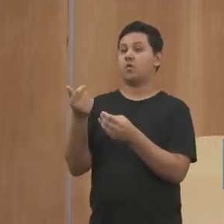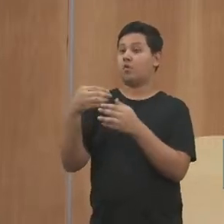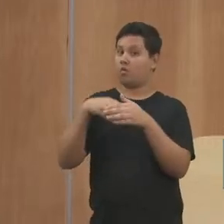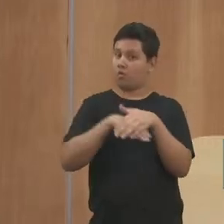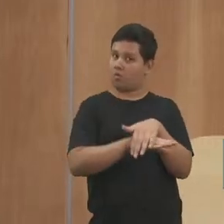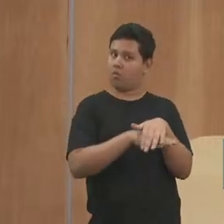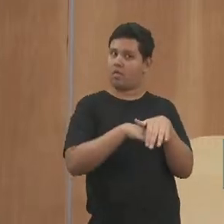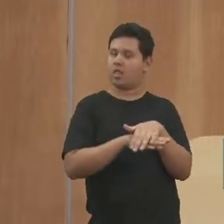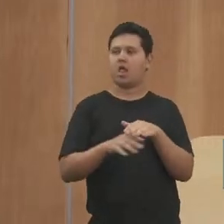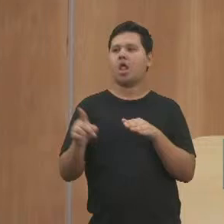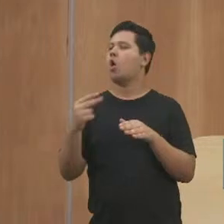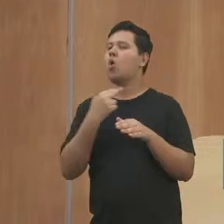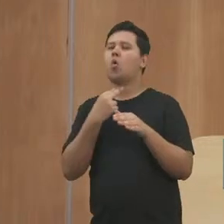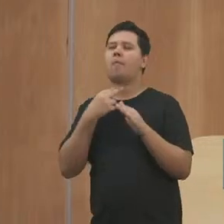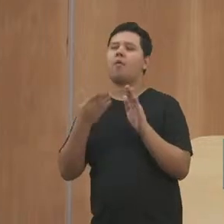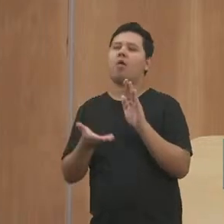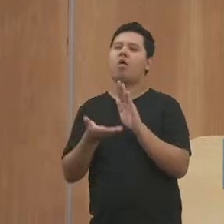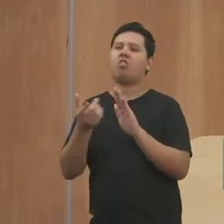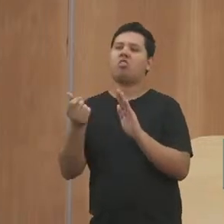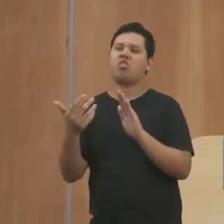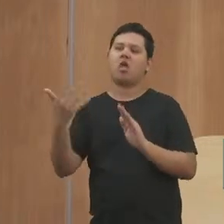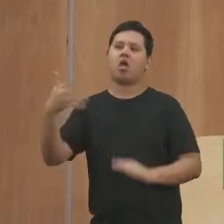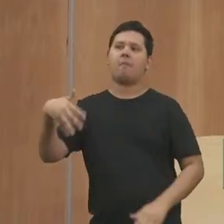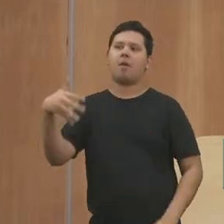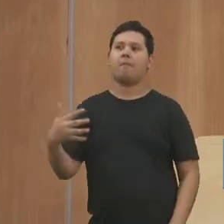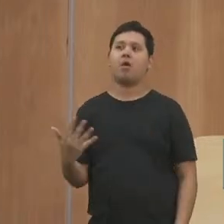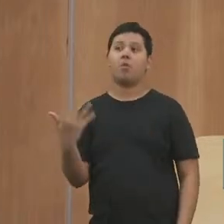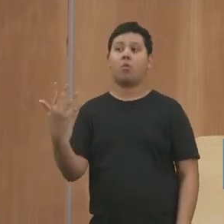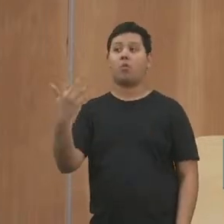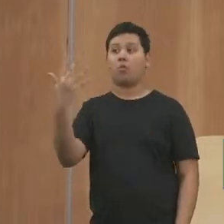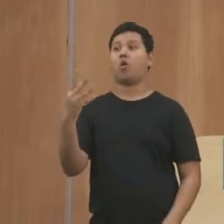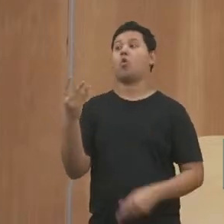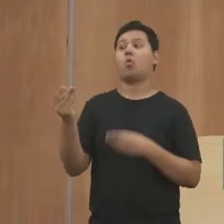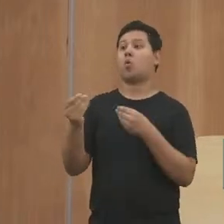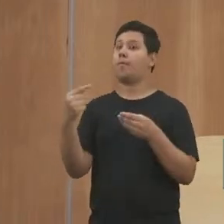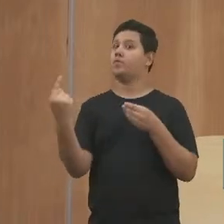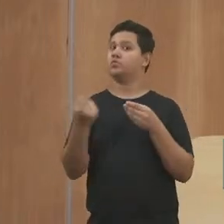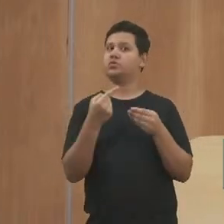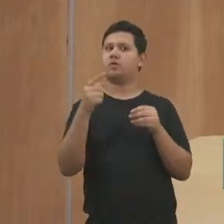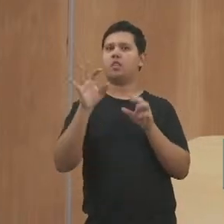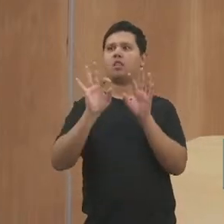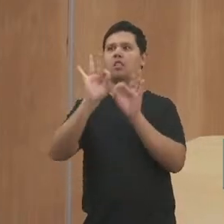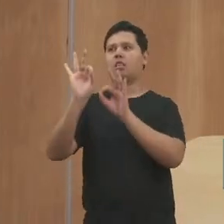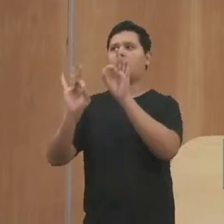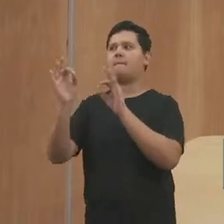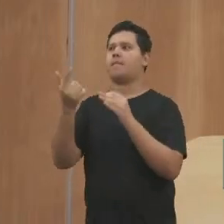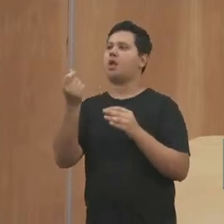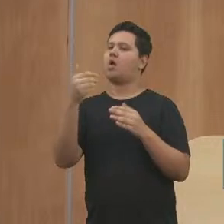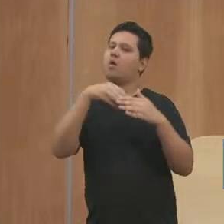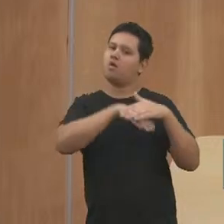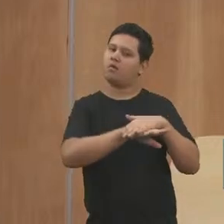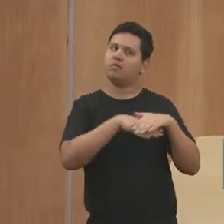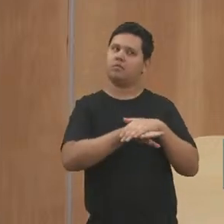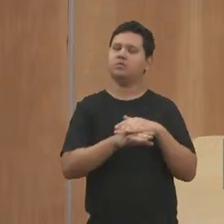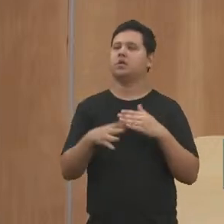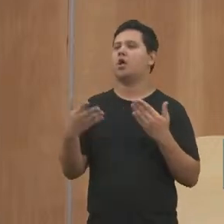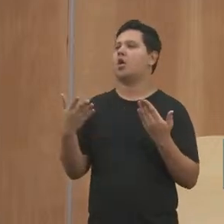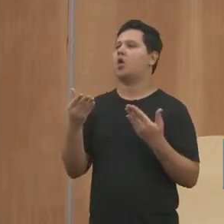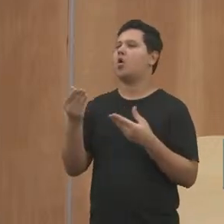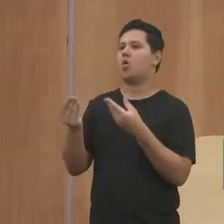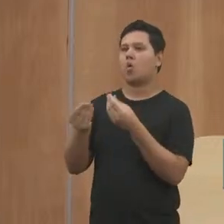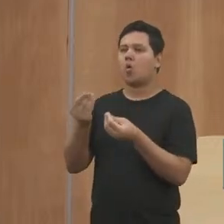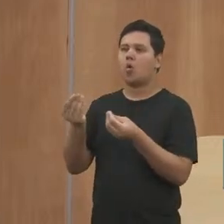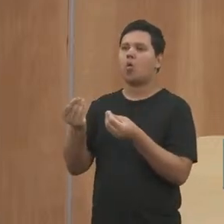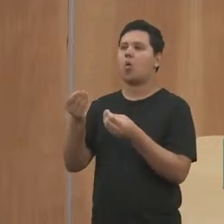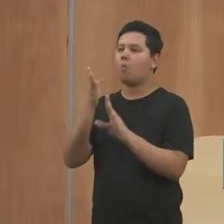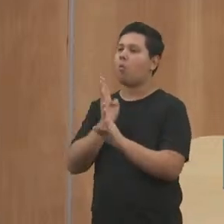pode aumentar o gasto sem pensar do outro lado como que a gente vai economizar. E estamos fazendo estudo nesse momento para ver qual será o impacto